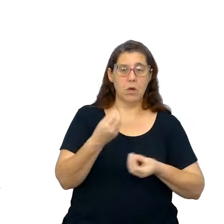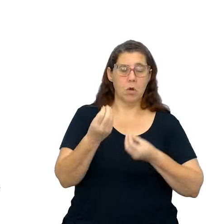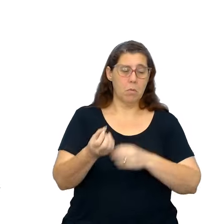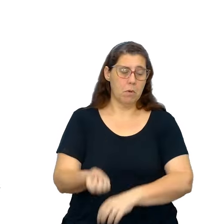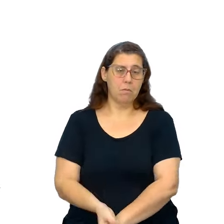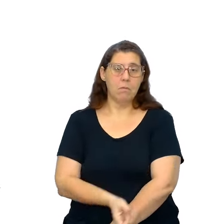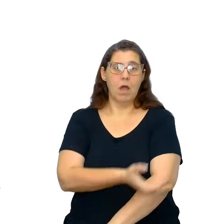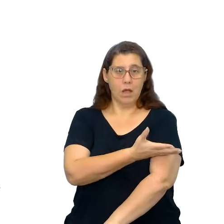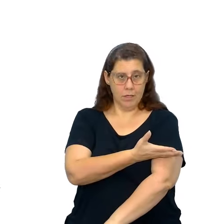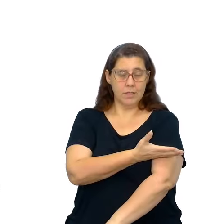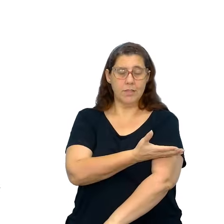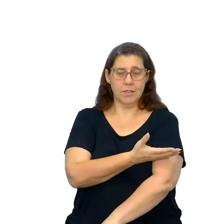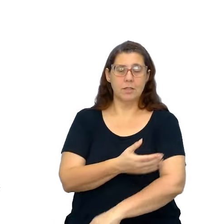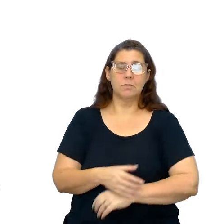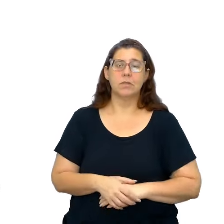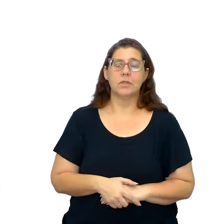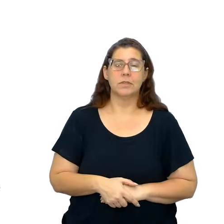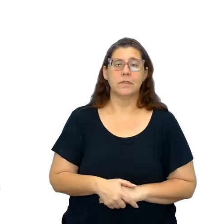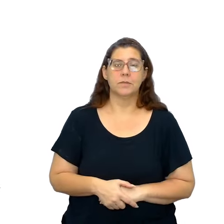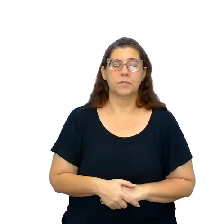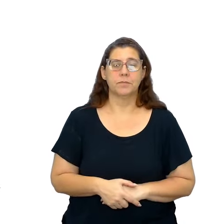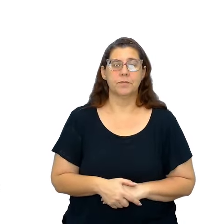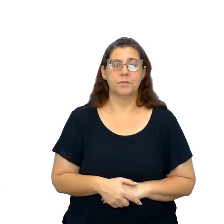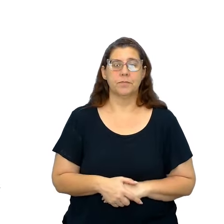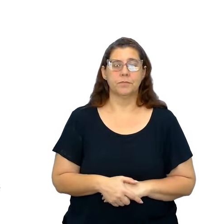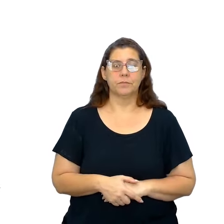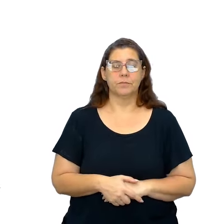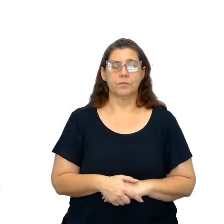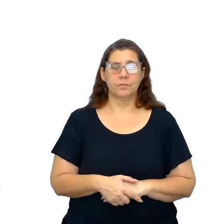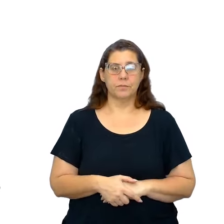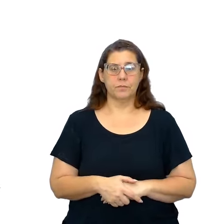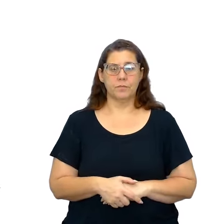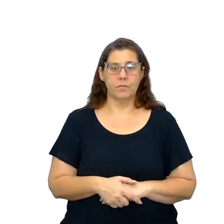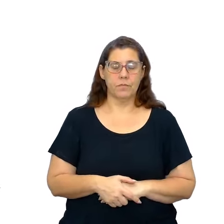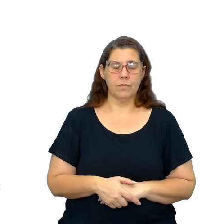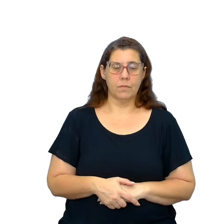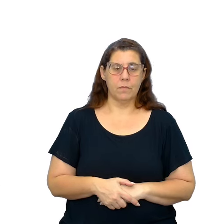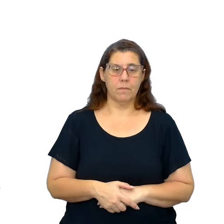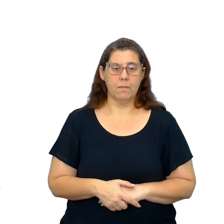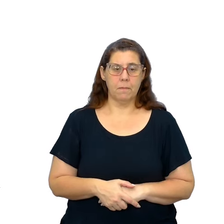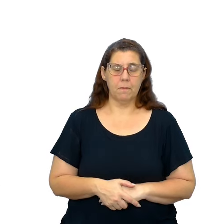emoções incidem aí nessa atividade. Valdir. Olha, Fábio,